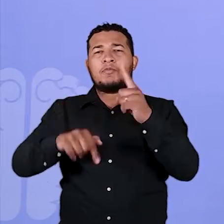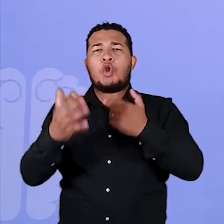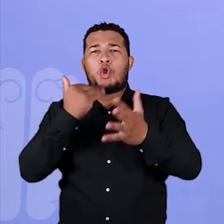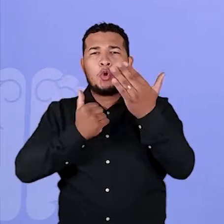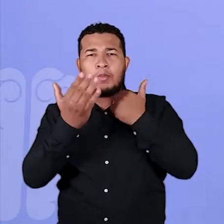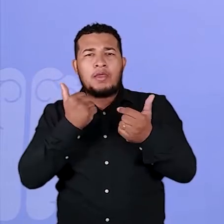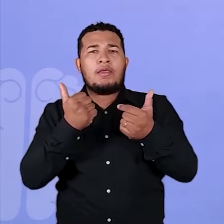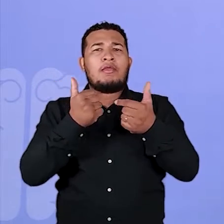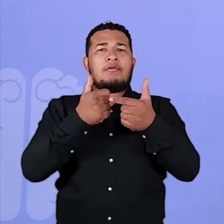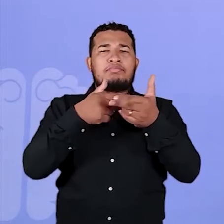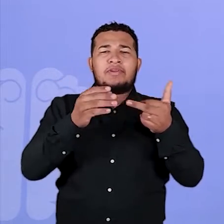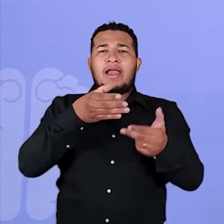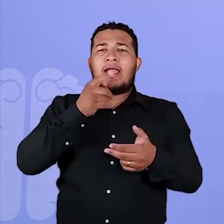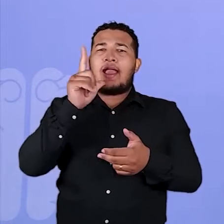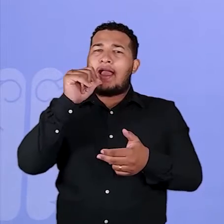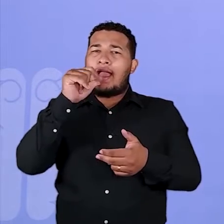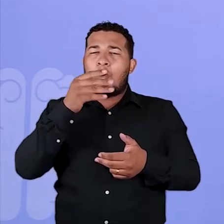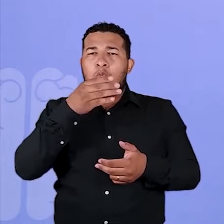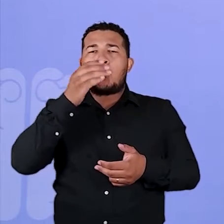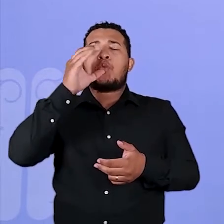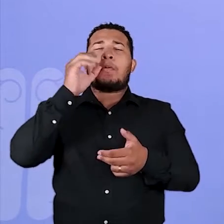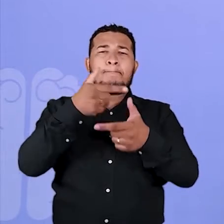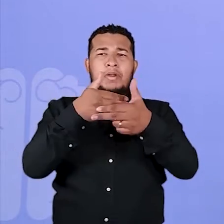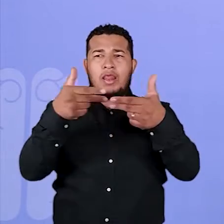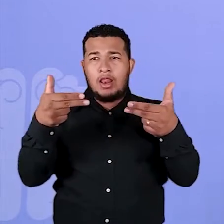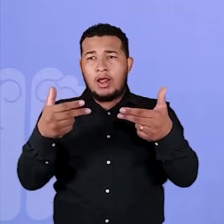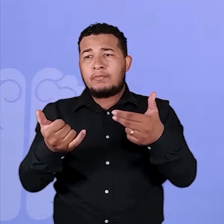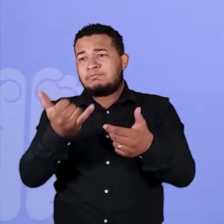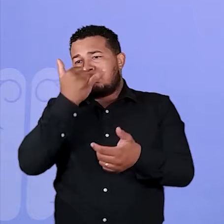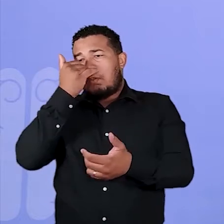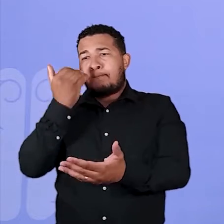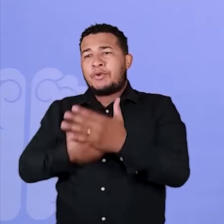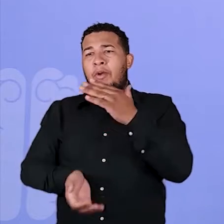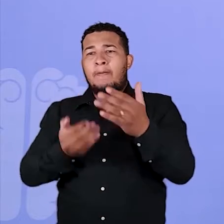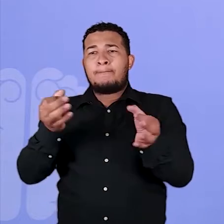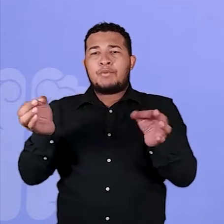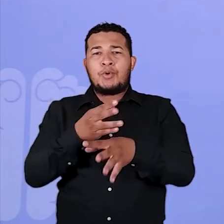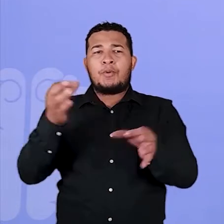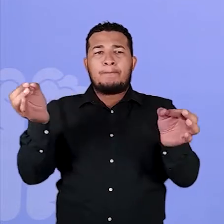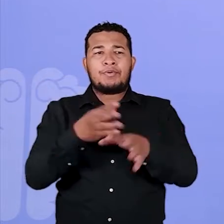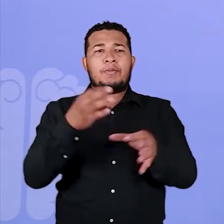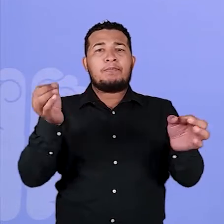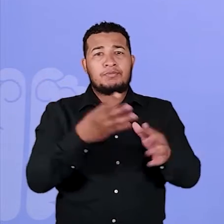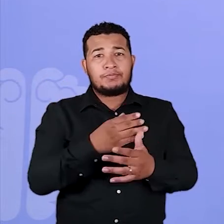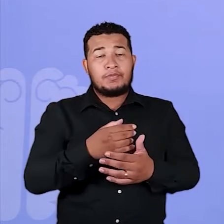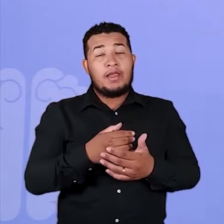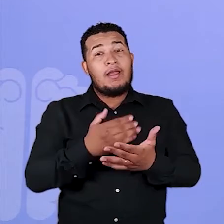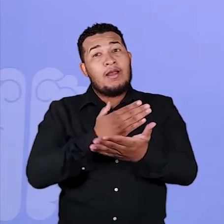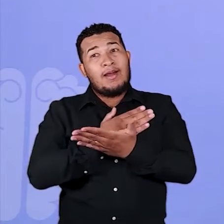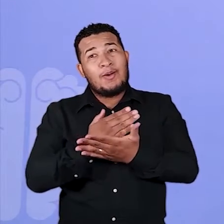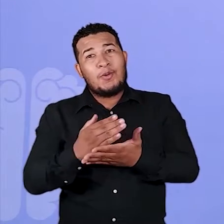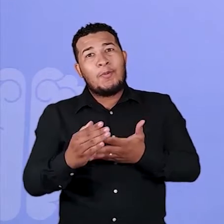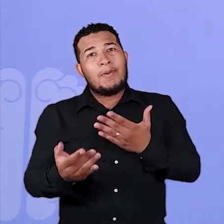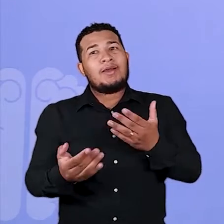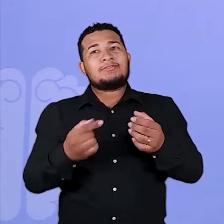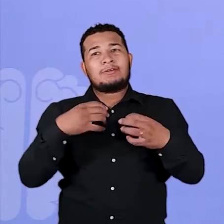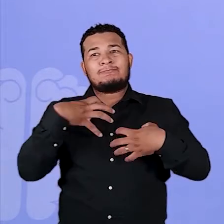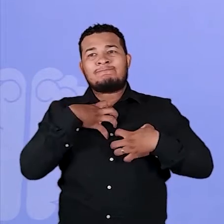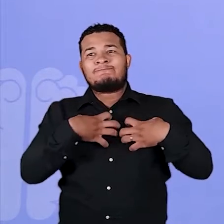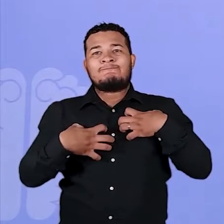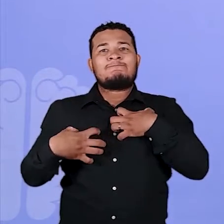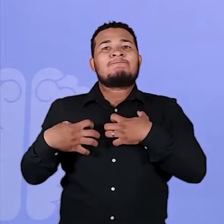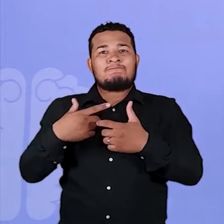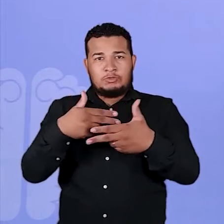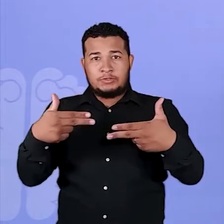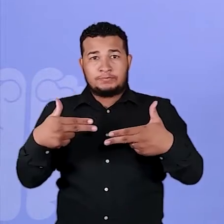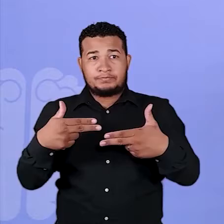para se alimentar, para tomar água e por aí afora, eles começam a adotar algumas medidas bem extremas para